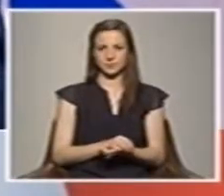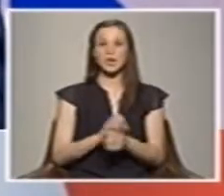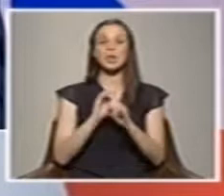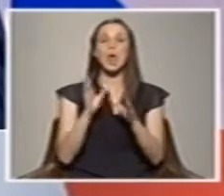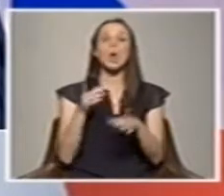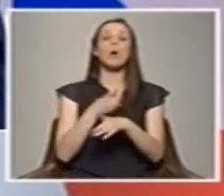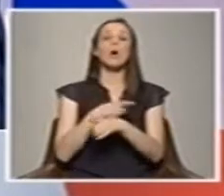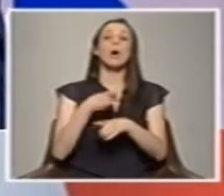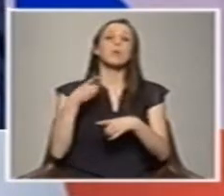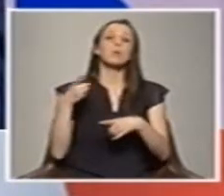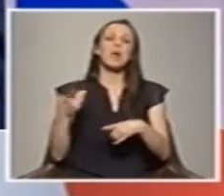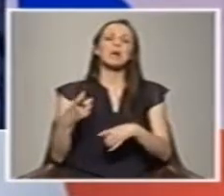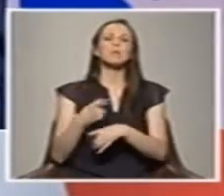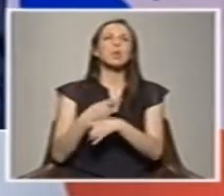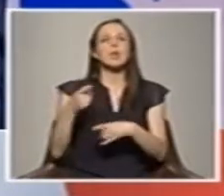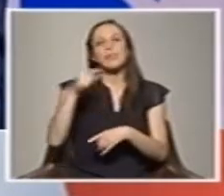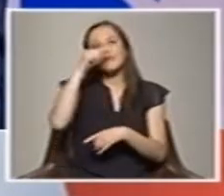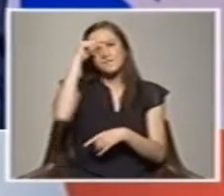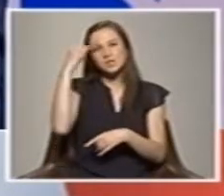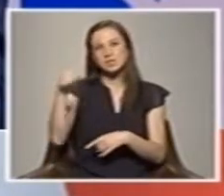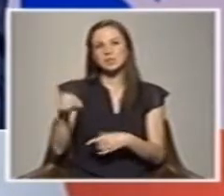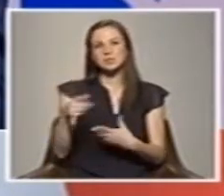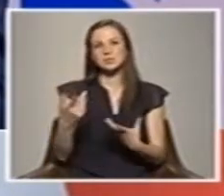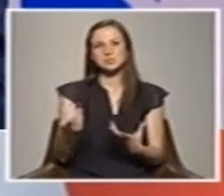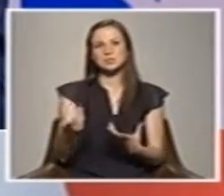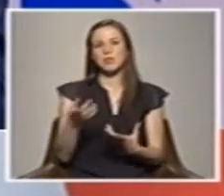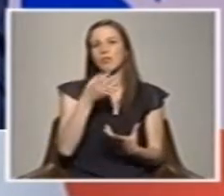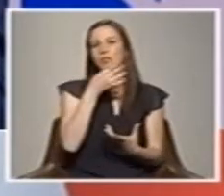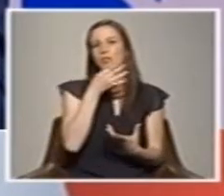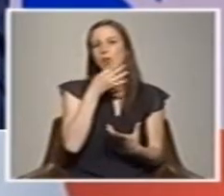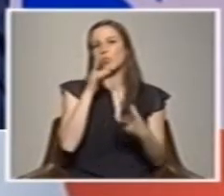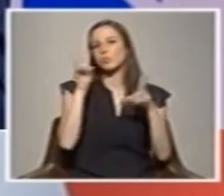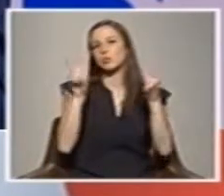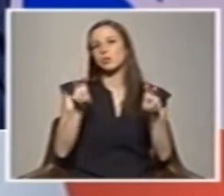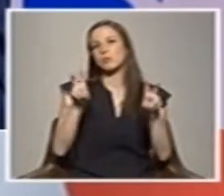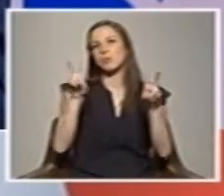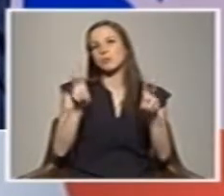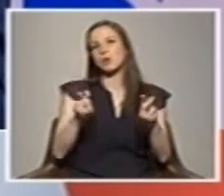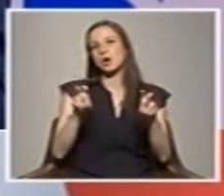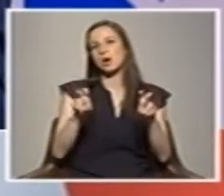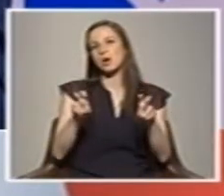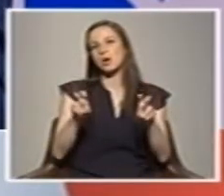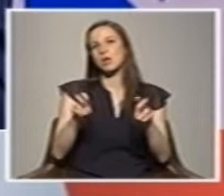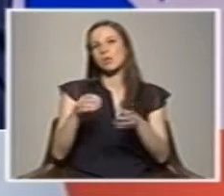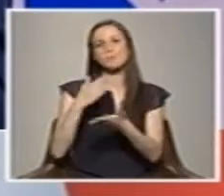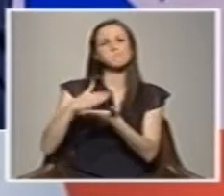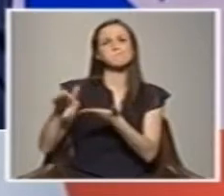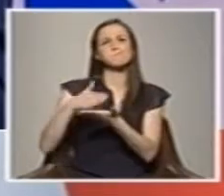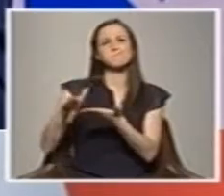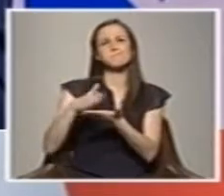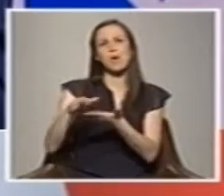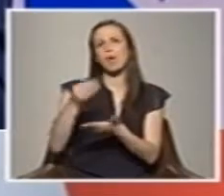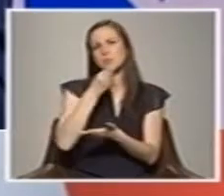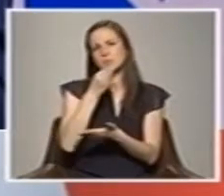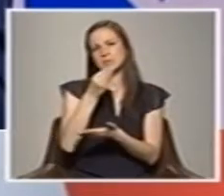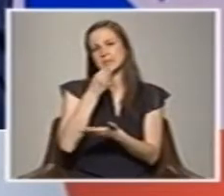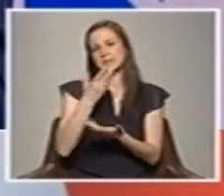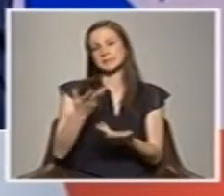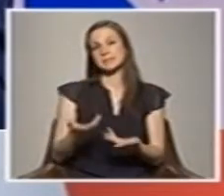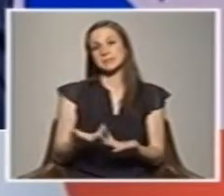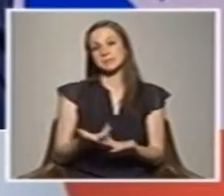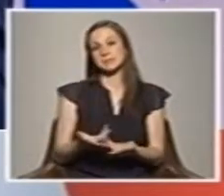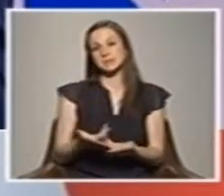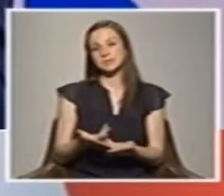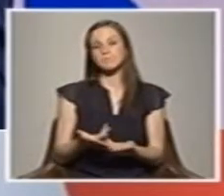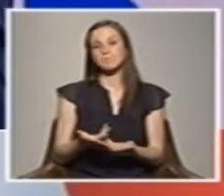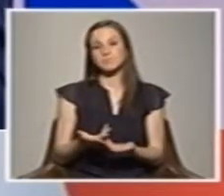porque é que é difícil, digamos, de abordar o tema do desperdício alimentar e porque é que